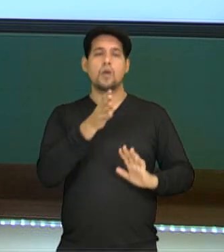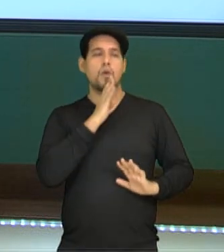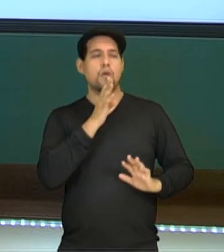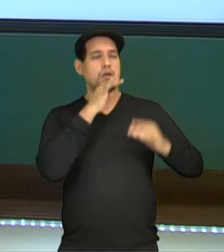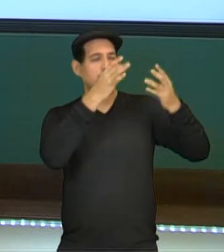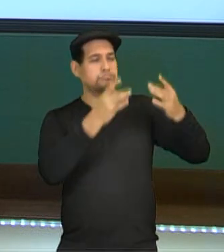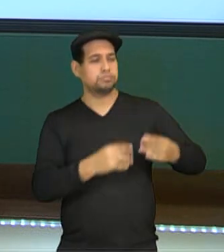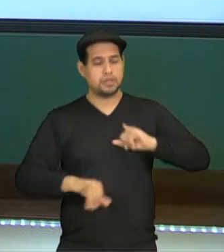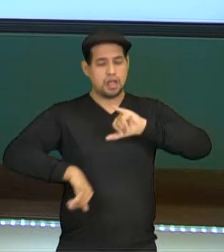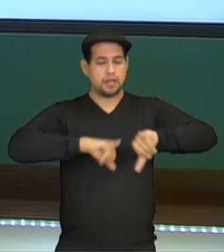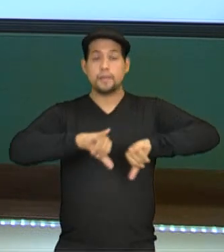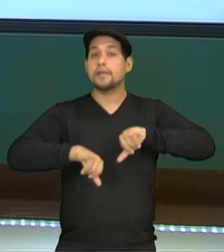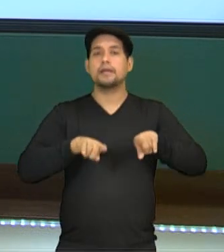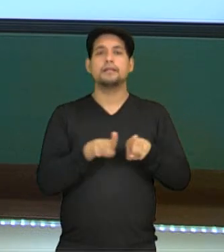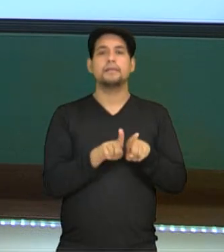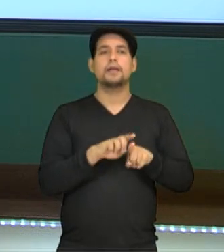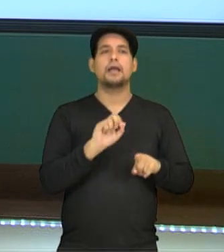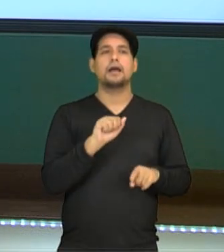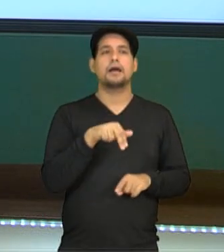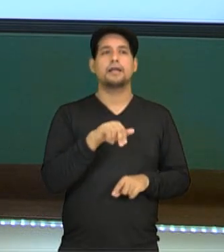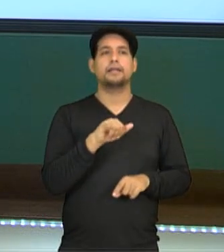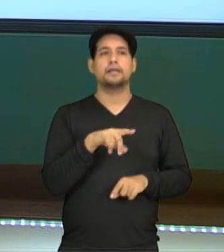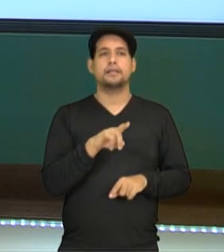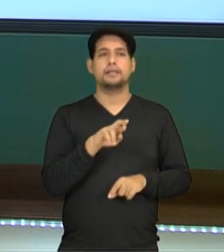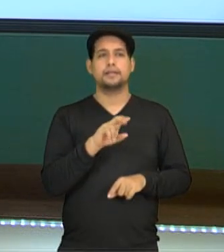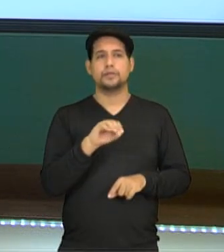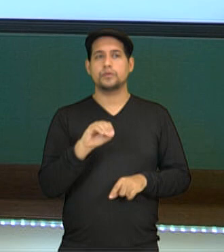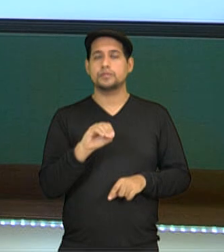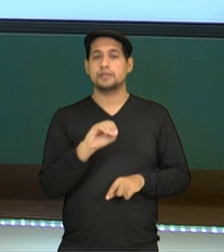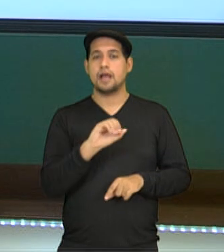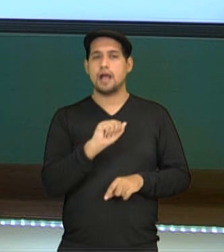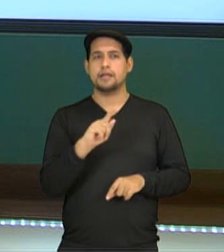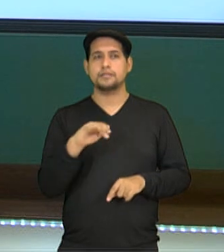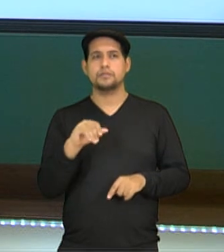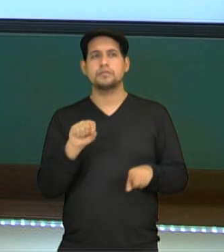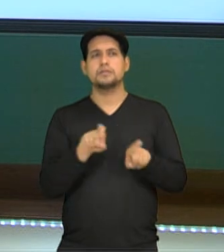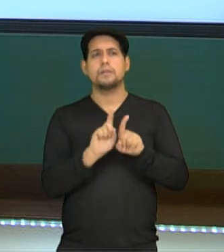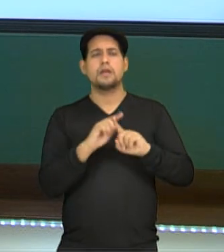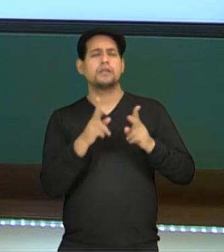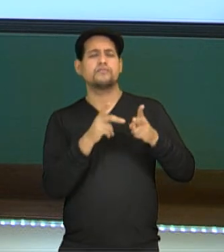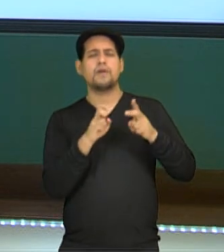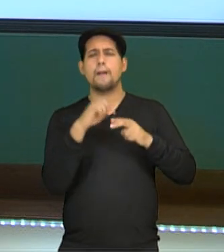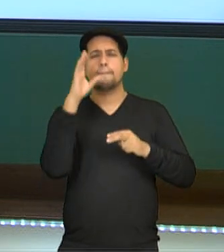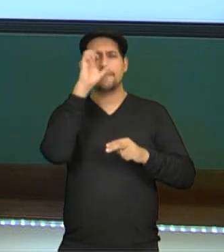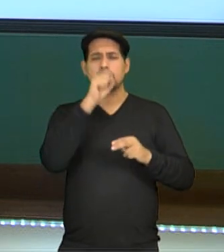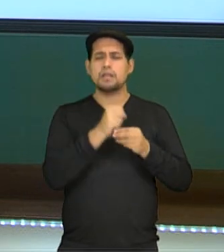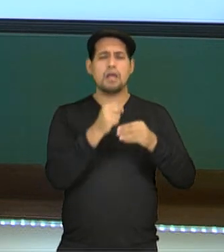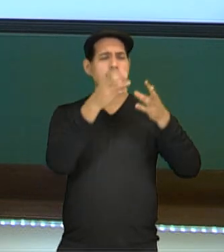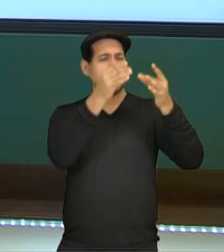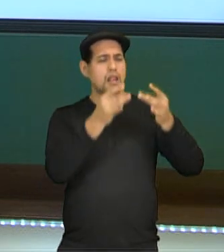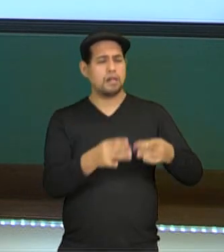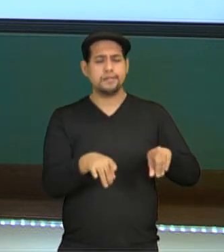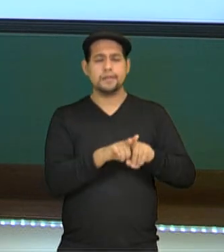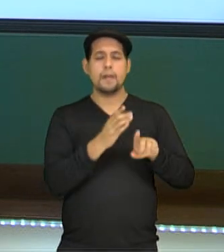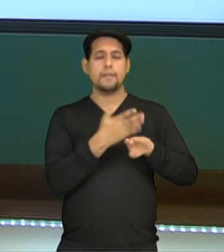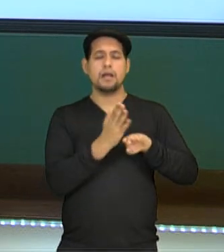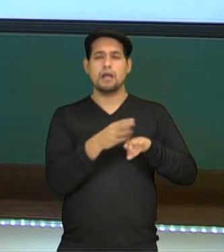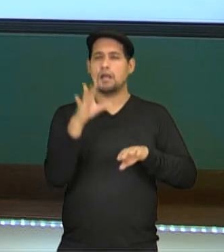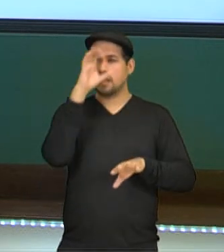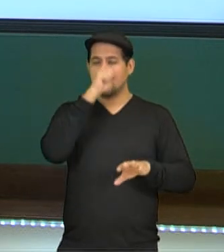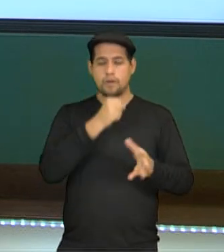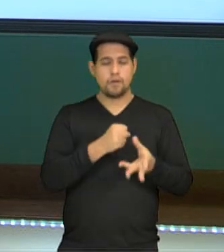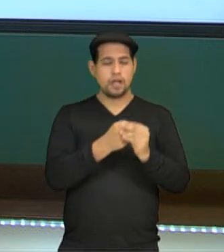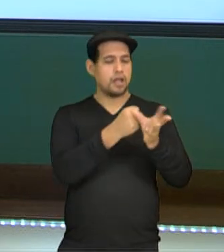função química anidridos ácidos, identificar algumas aplicações desses compostos, praticar o conhecimento